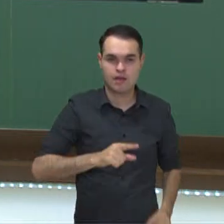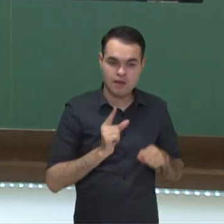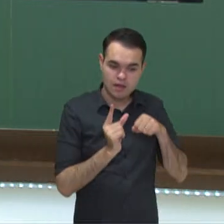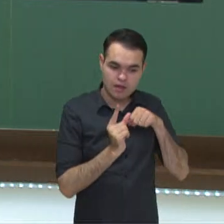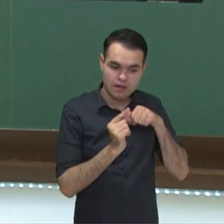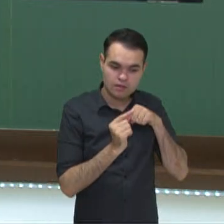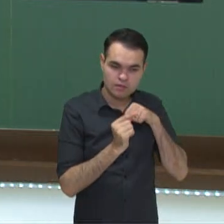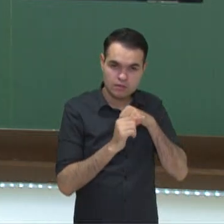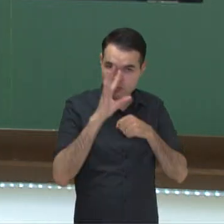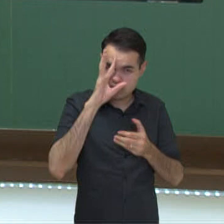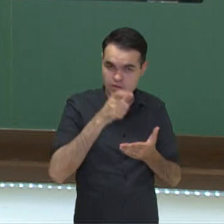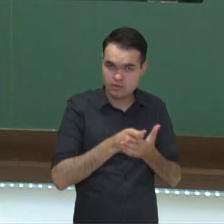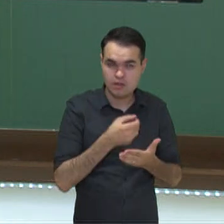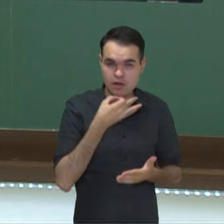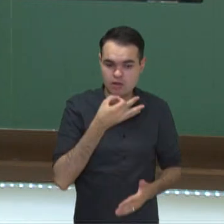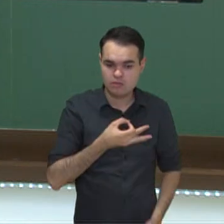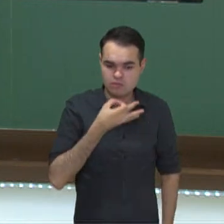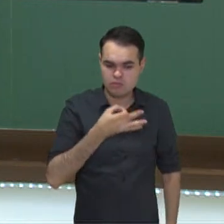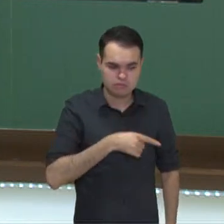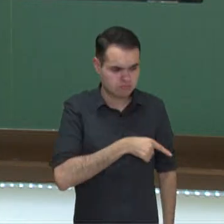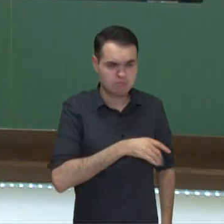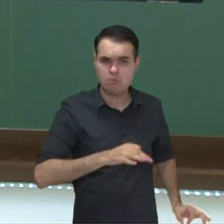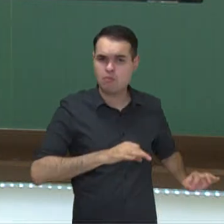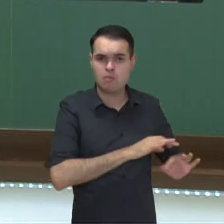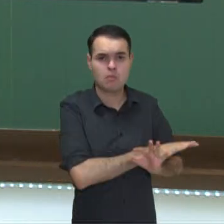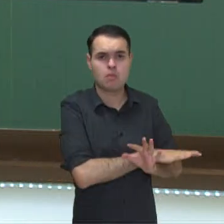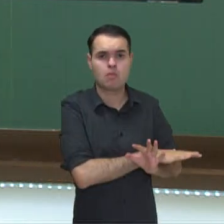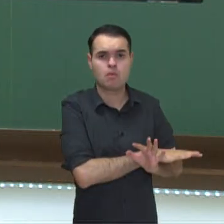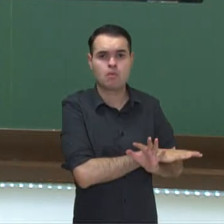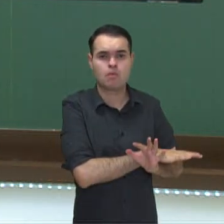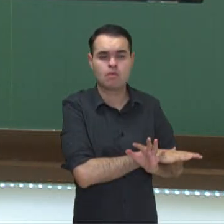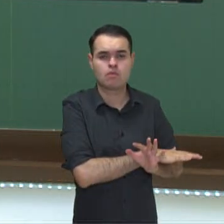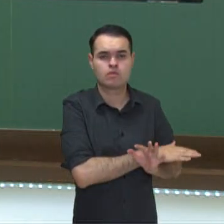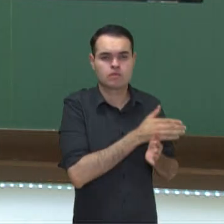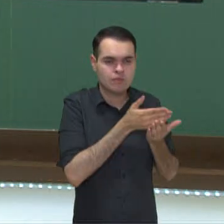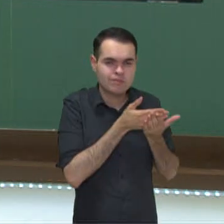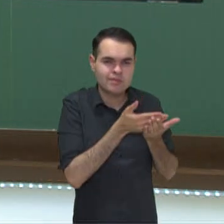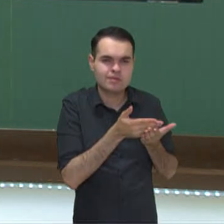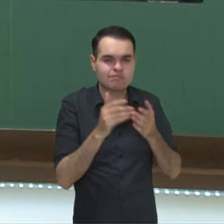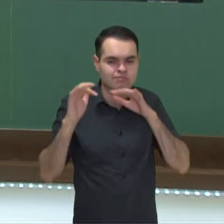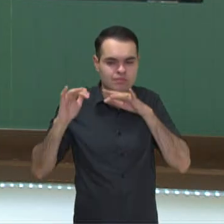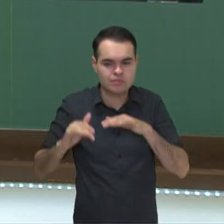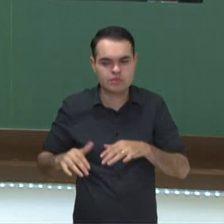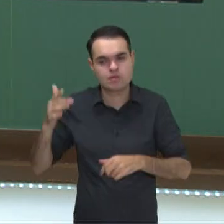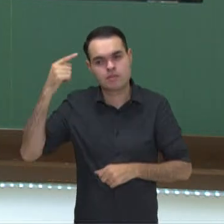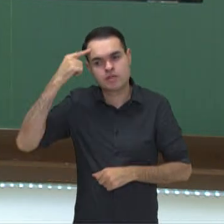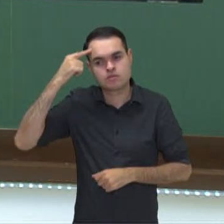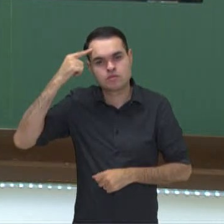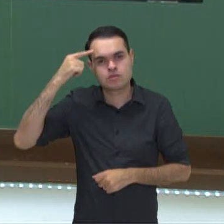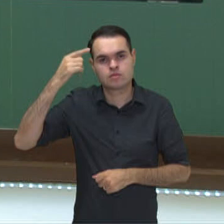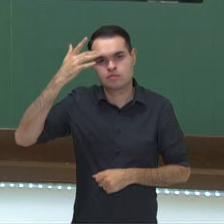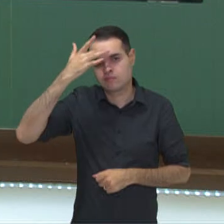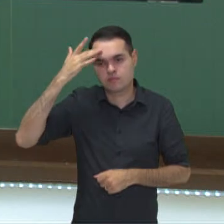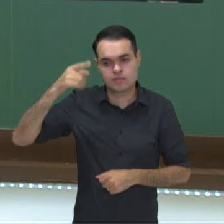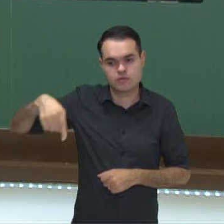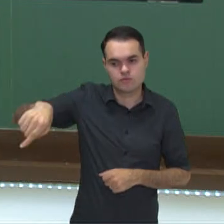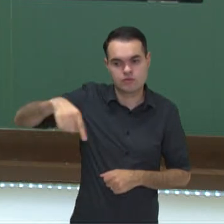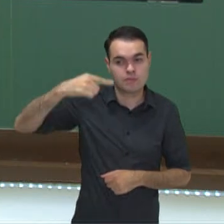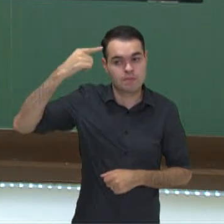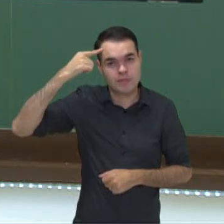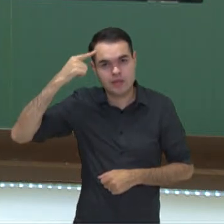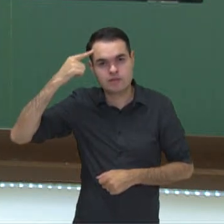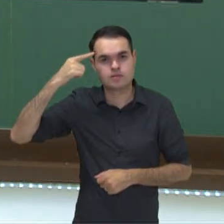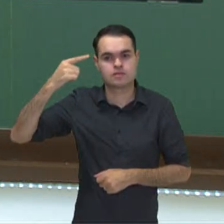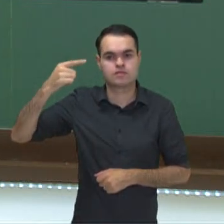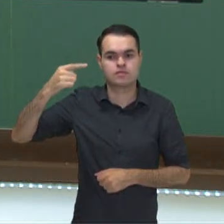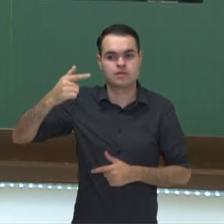de autoridade. Então, de início, o redator apresentou o que as pessoas pensam, o que as pessoas sentem ou acham